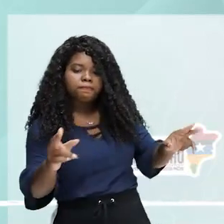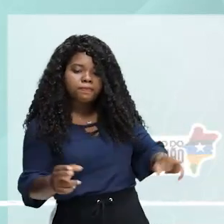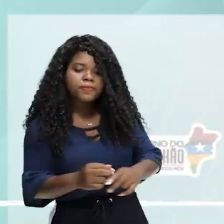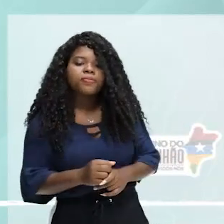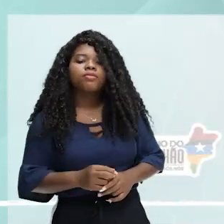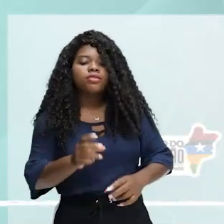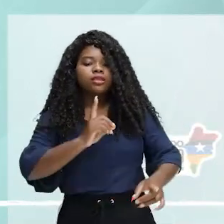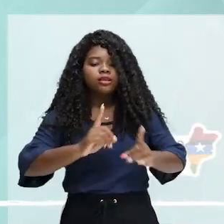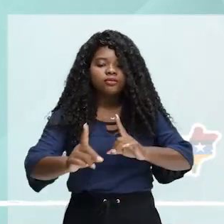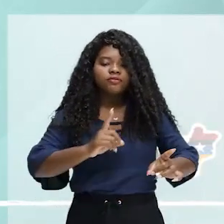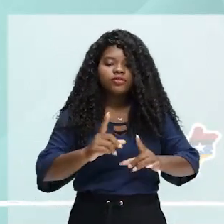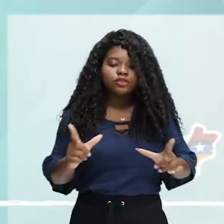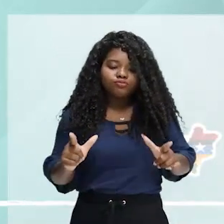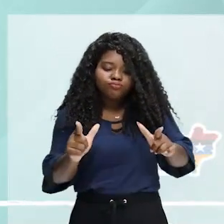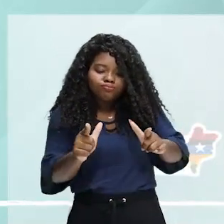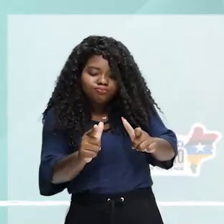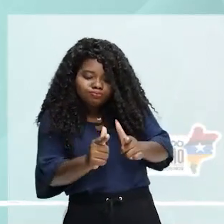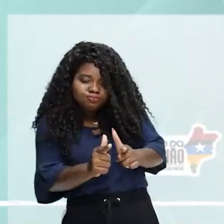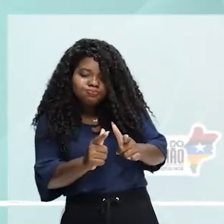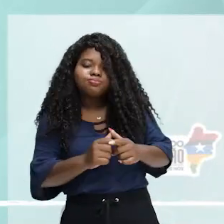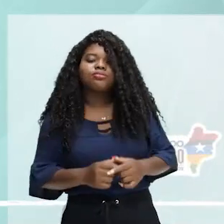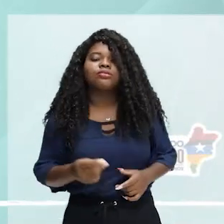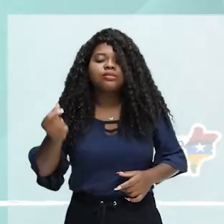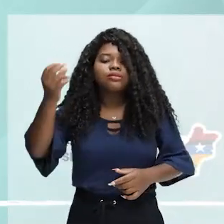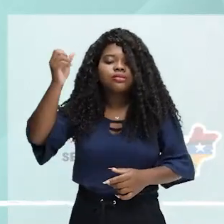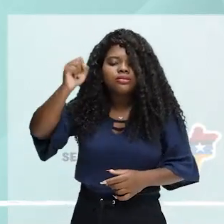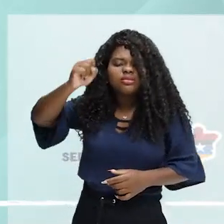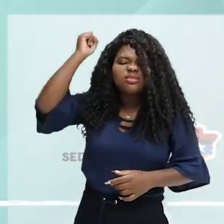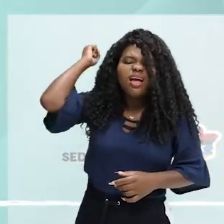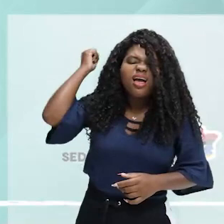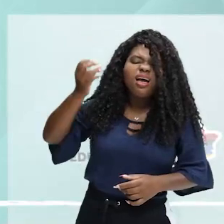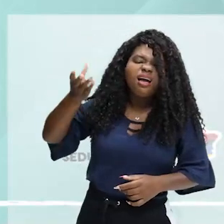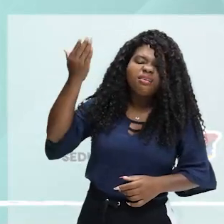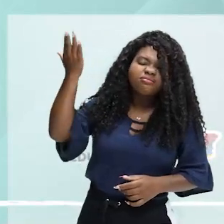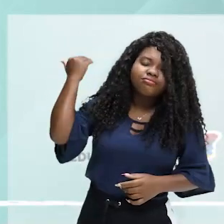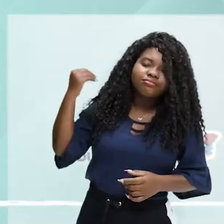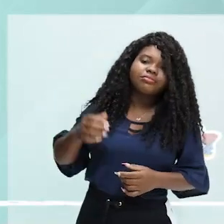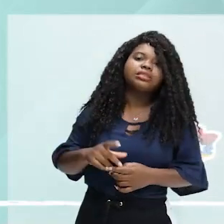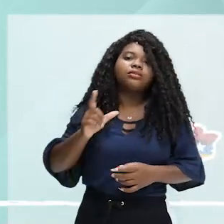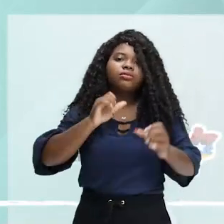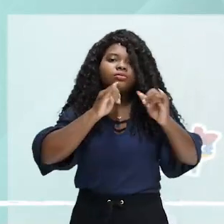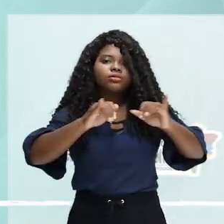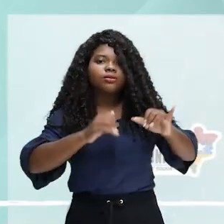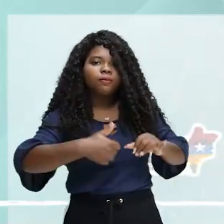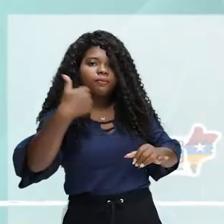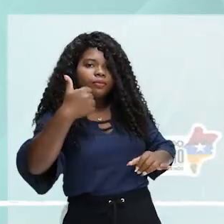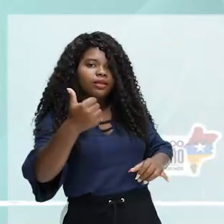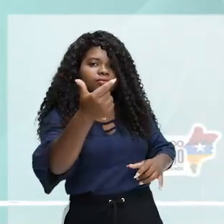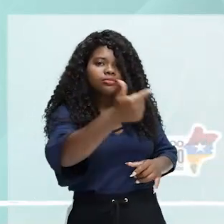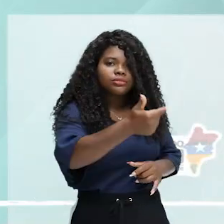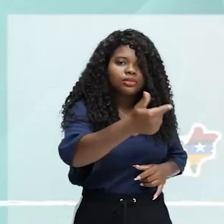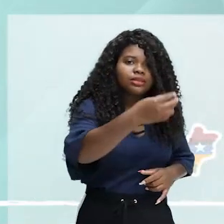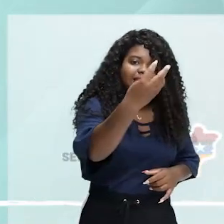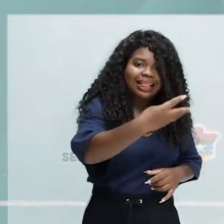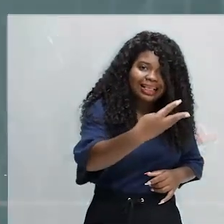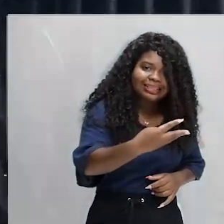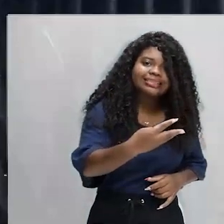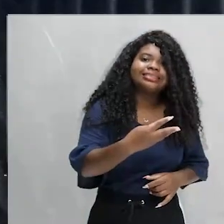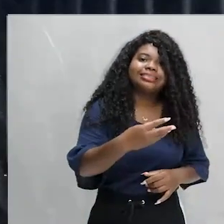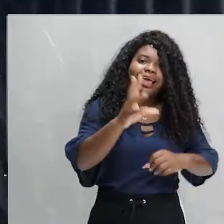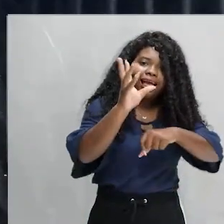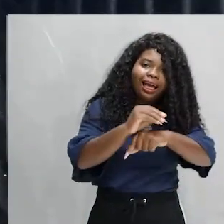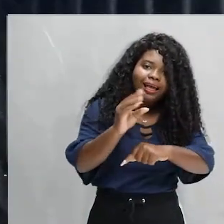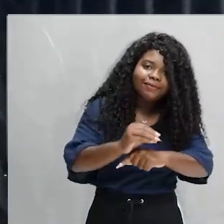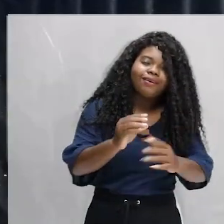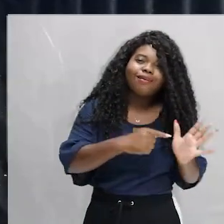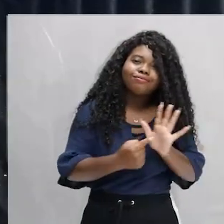casarões de séculos passados. Então aqui eu tenho informações, tanto na primeira quanto na segunda e na terceira